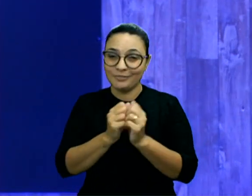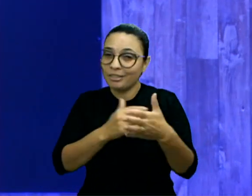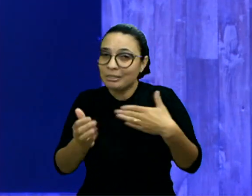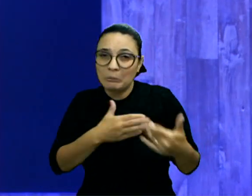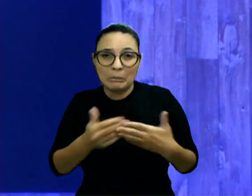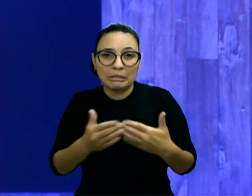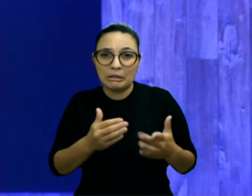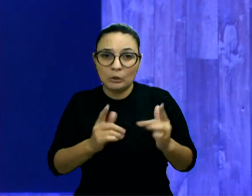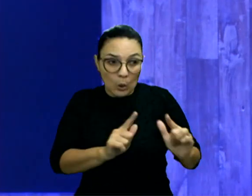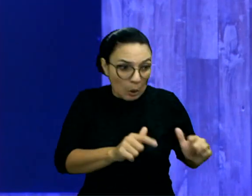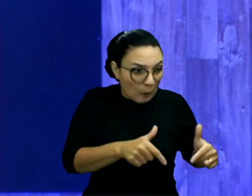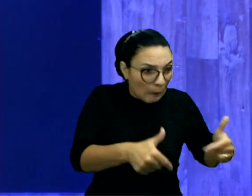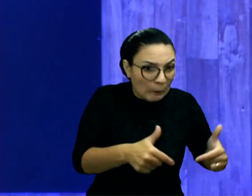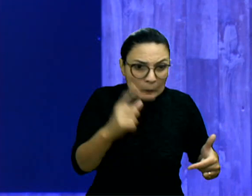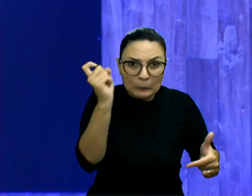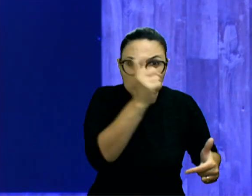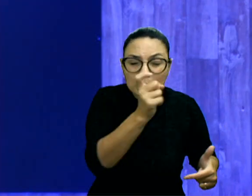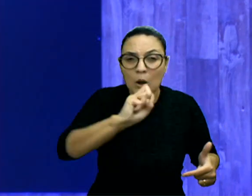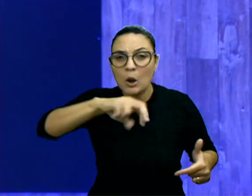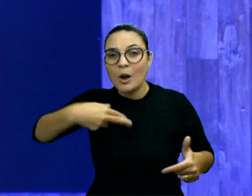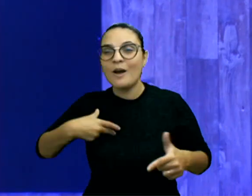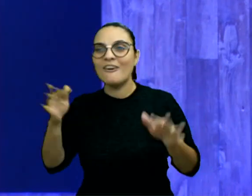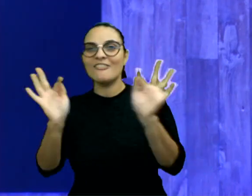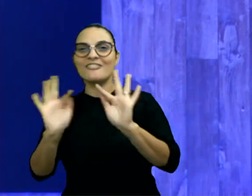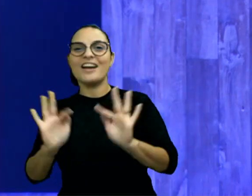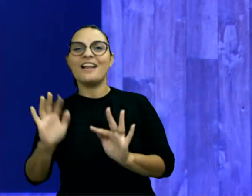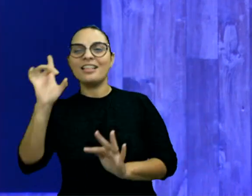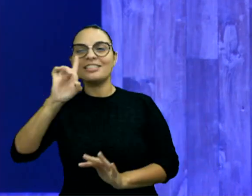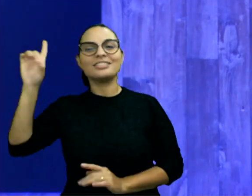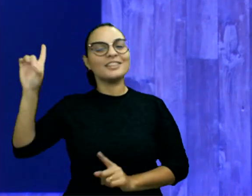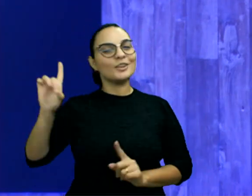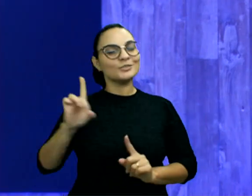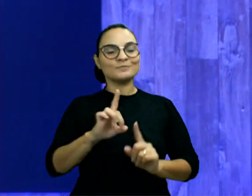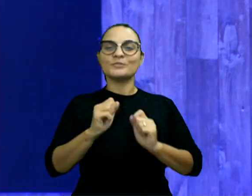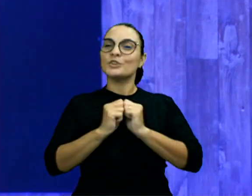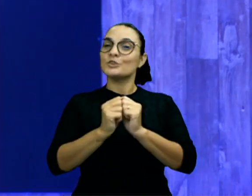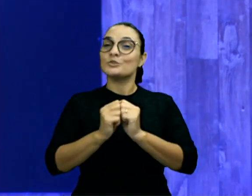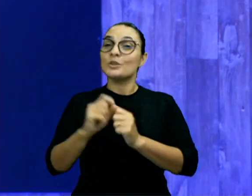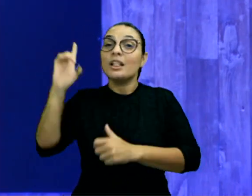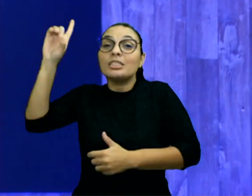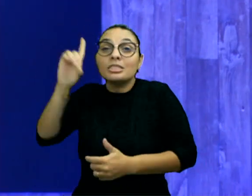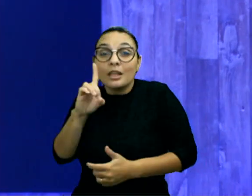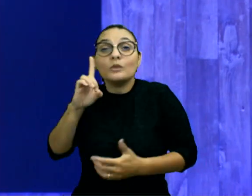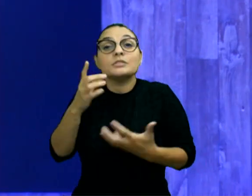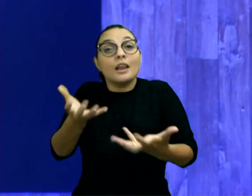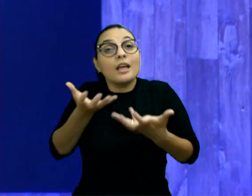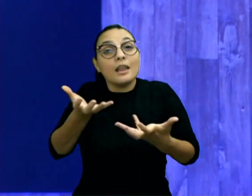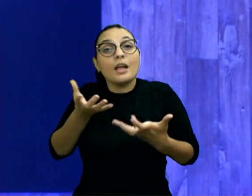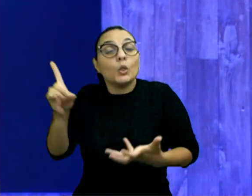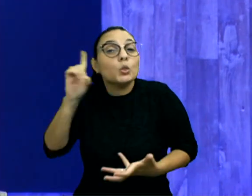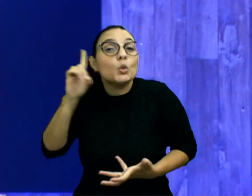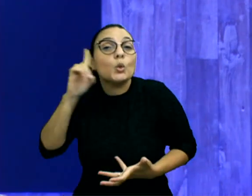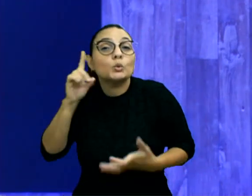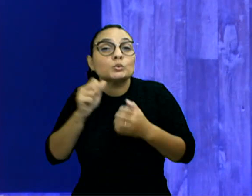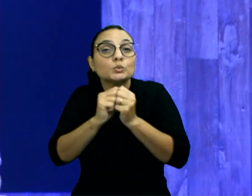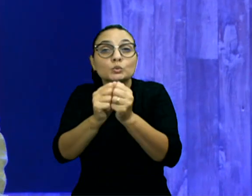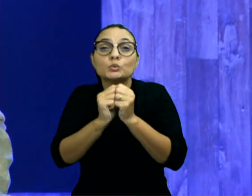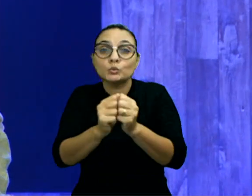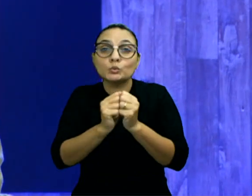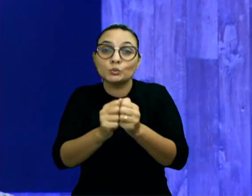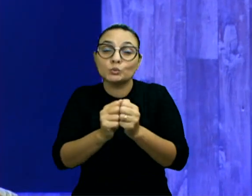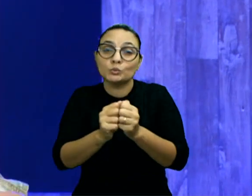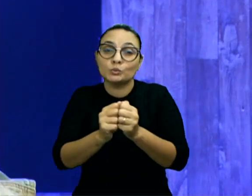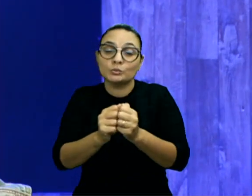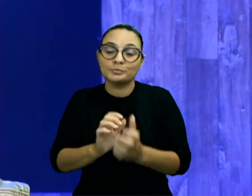você, Ele quer estar com você todos os dias da sua vida, em nome de Jesus. Feche os teus olhos, vamos